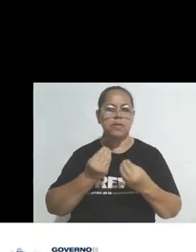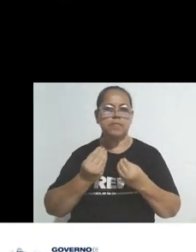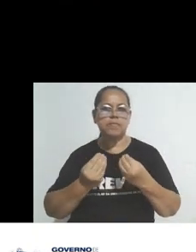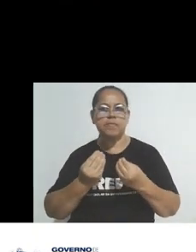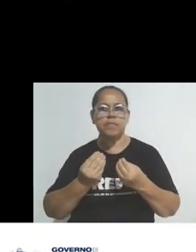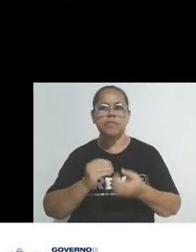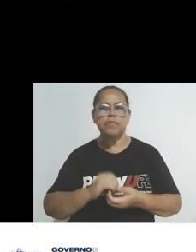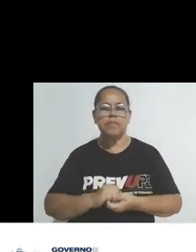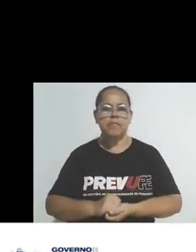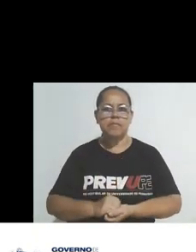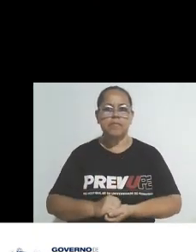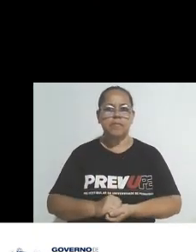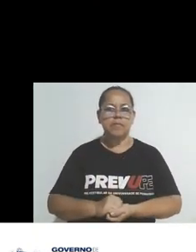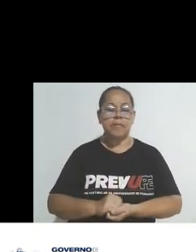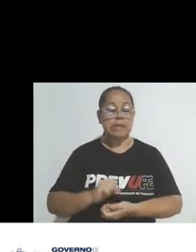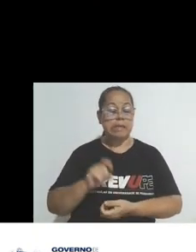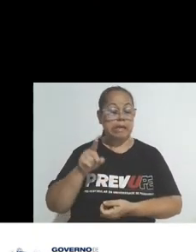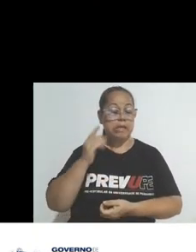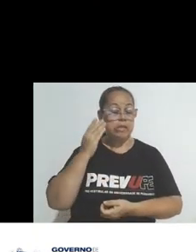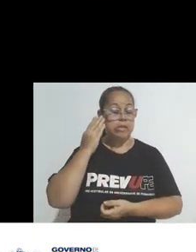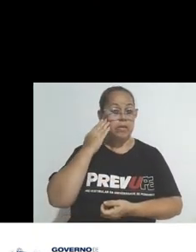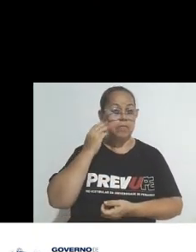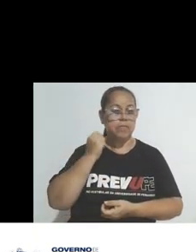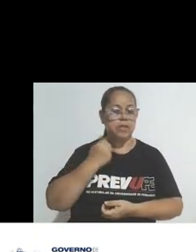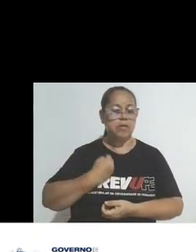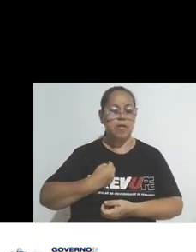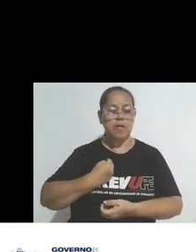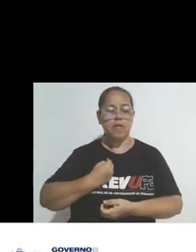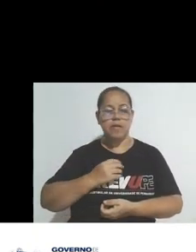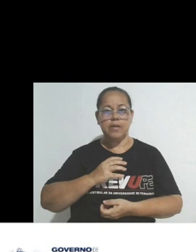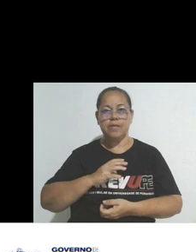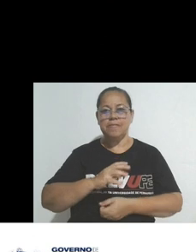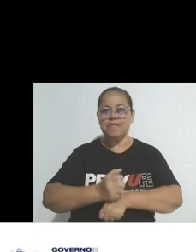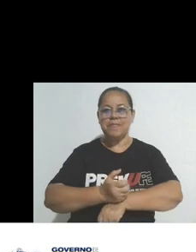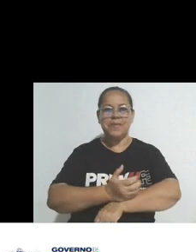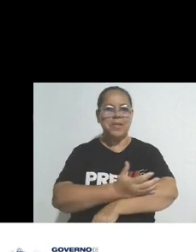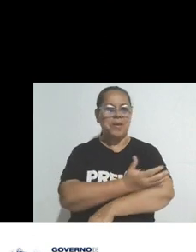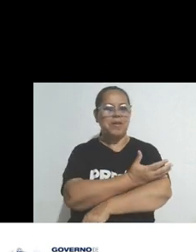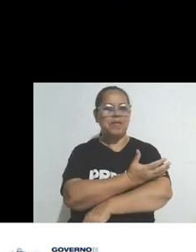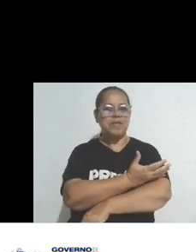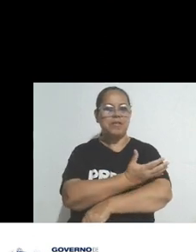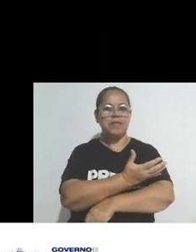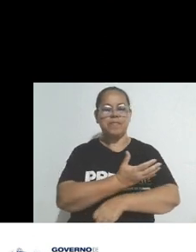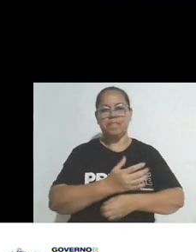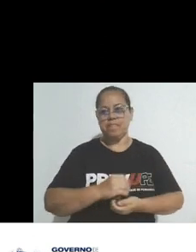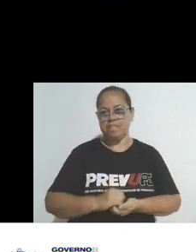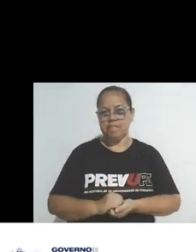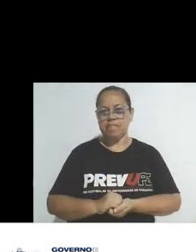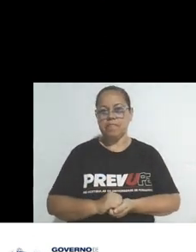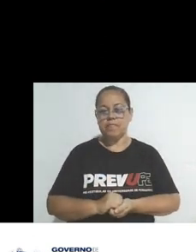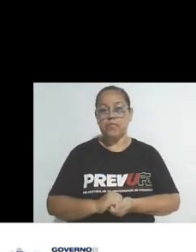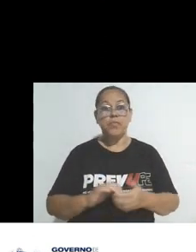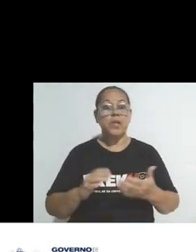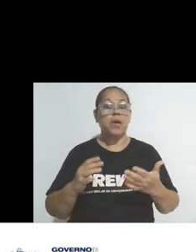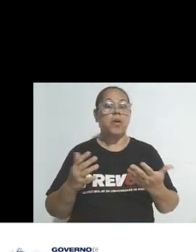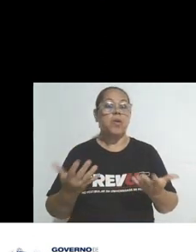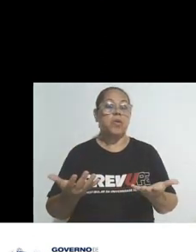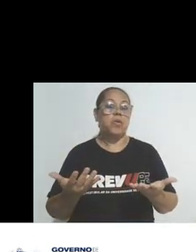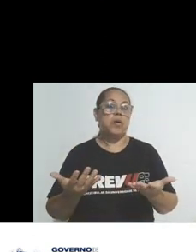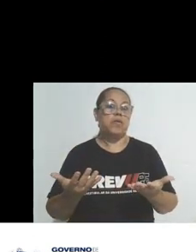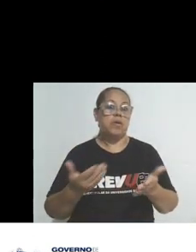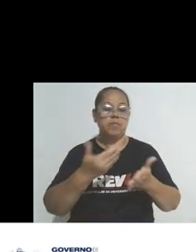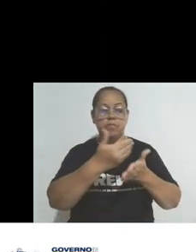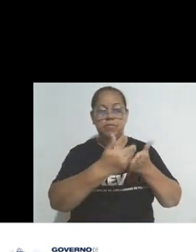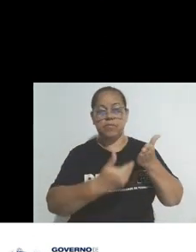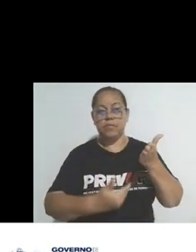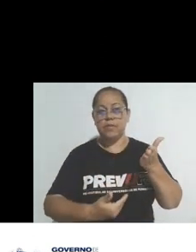se somere em um emocionante viaje leno de suspense e emoção qual é o gênero